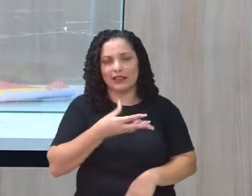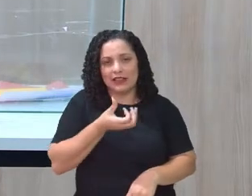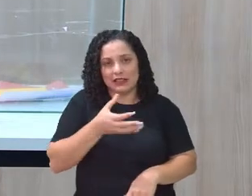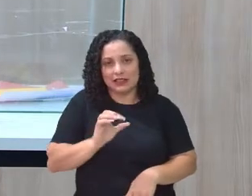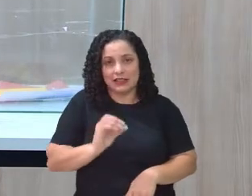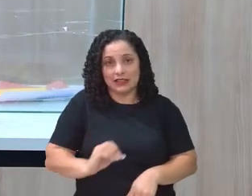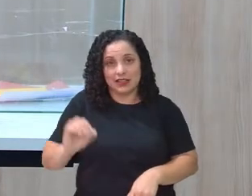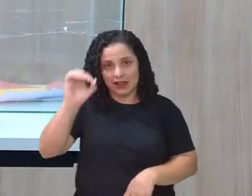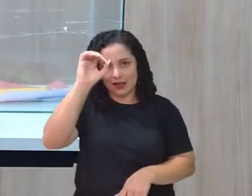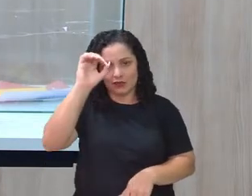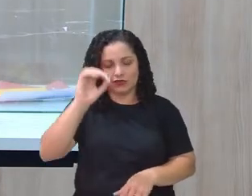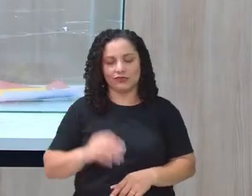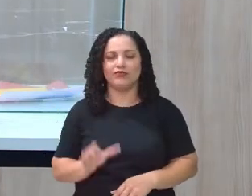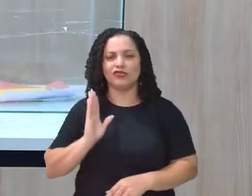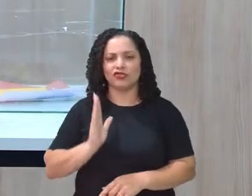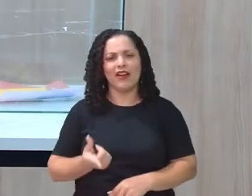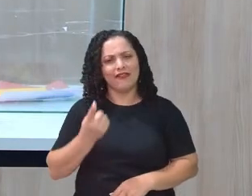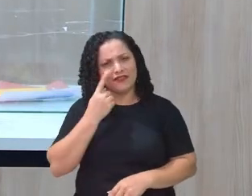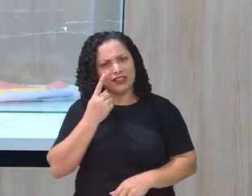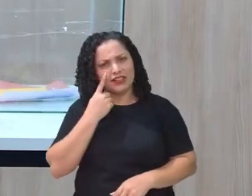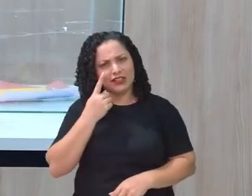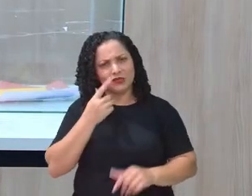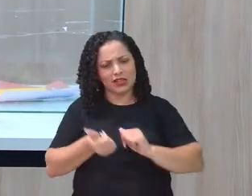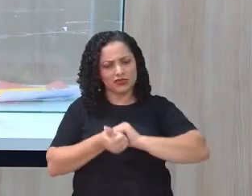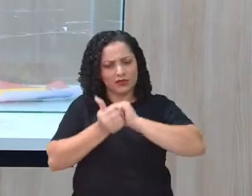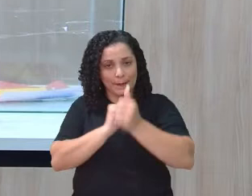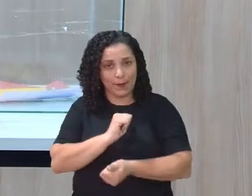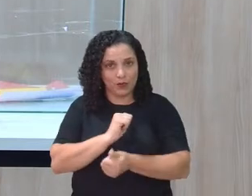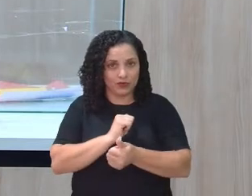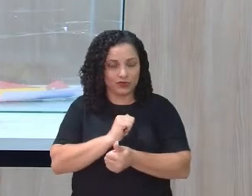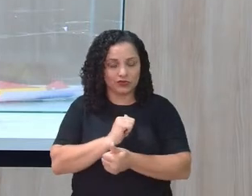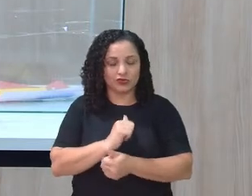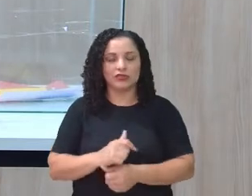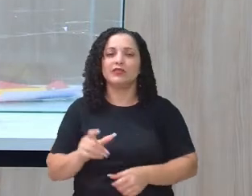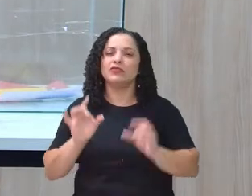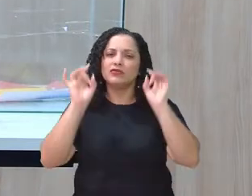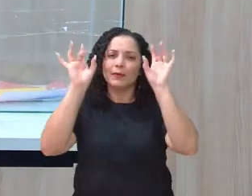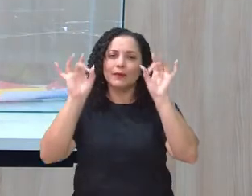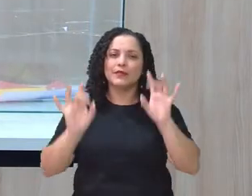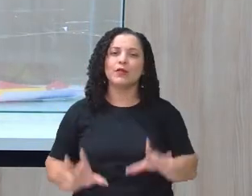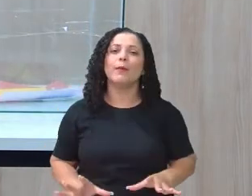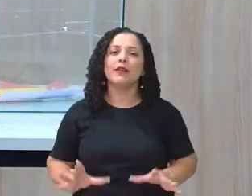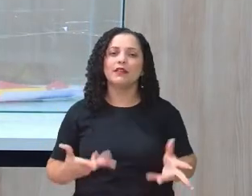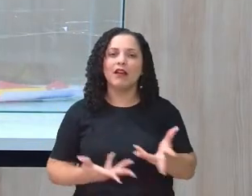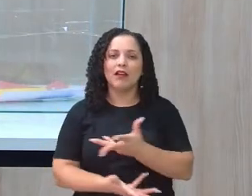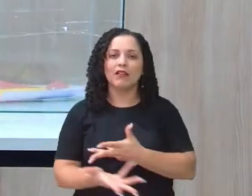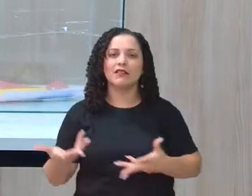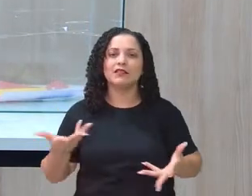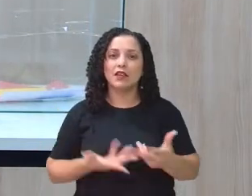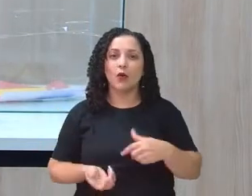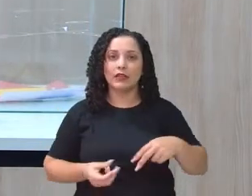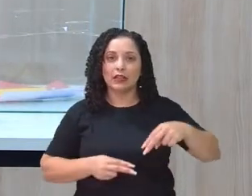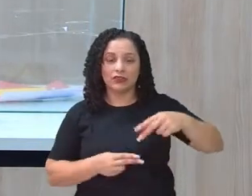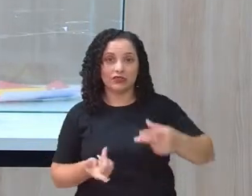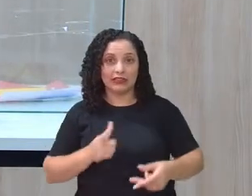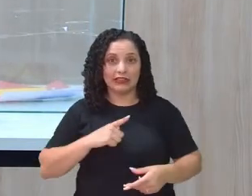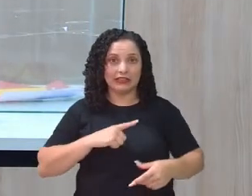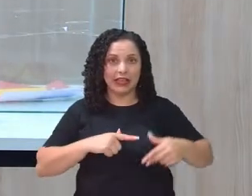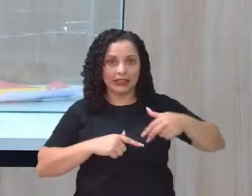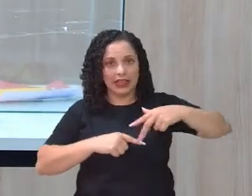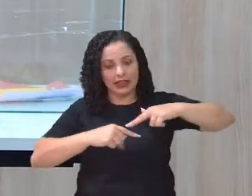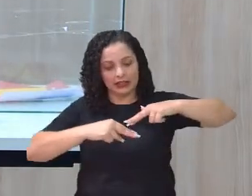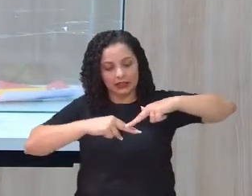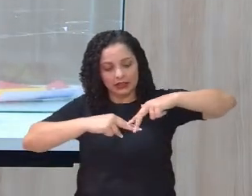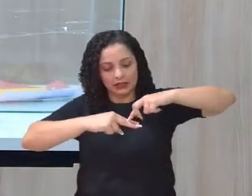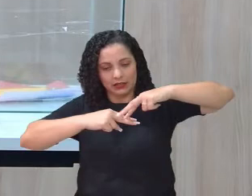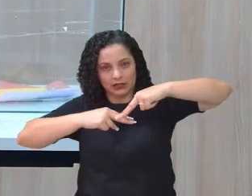se vocês já viram aí nos esportes radicais, principalmente em relação ao skate e ao surf também eu já